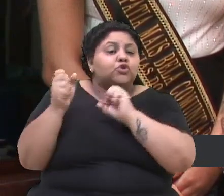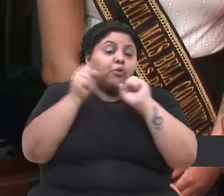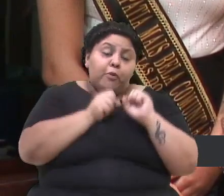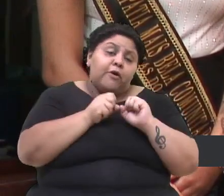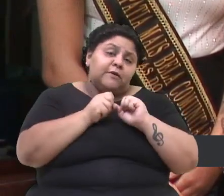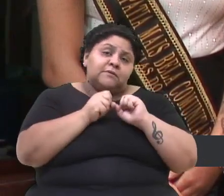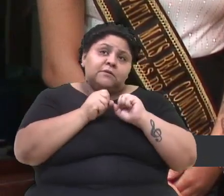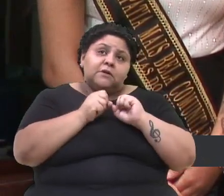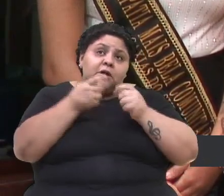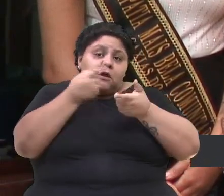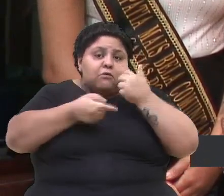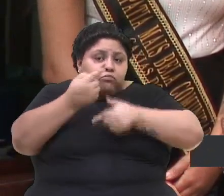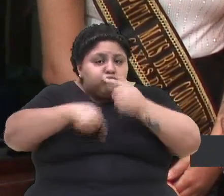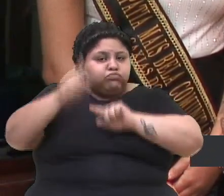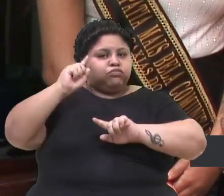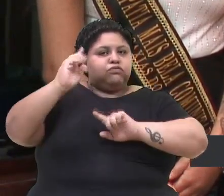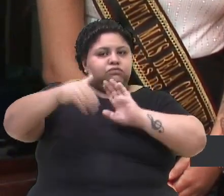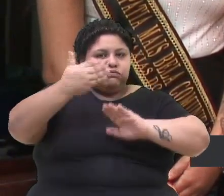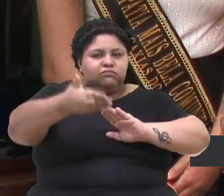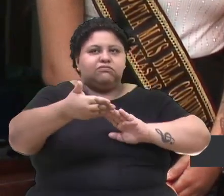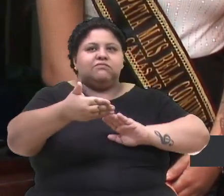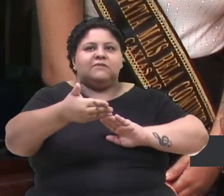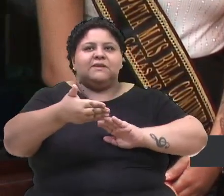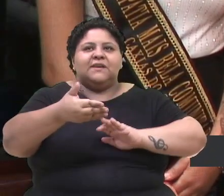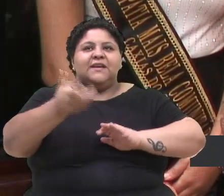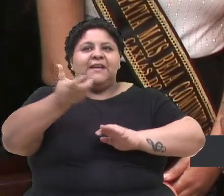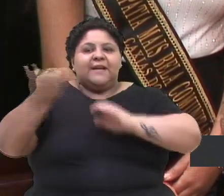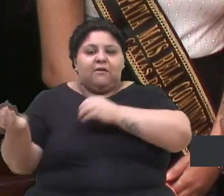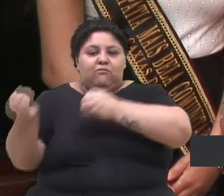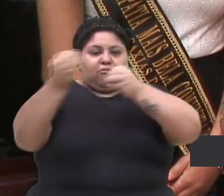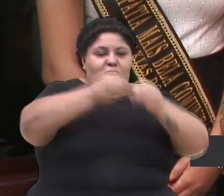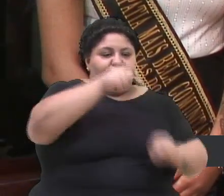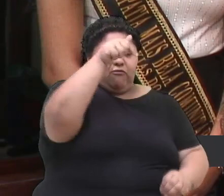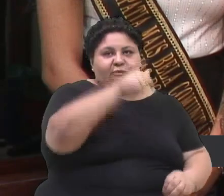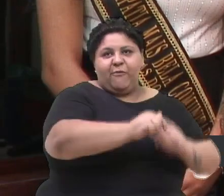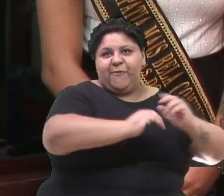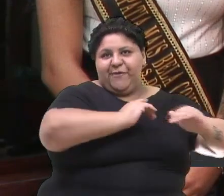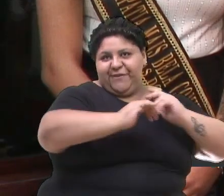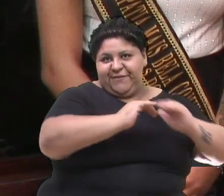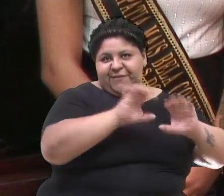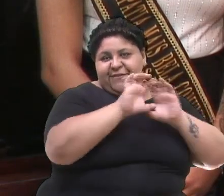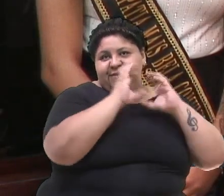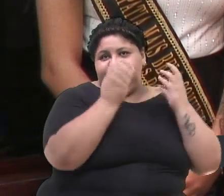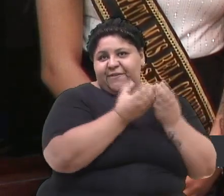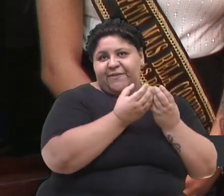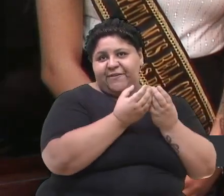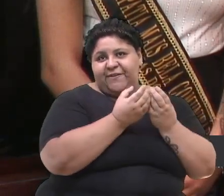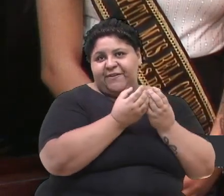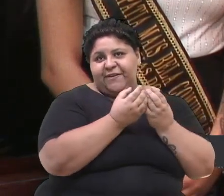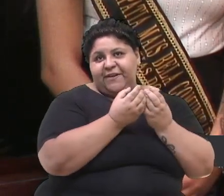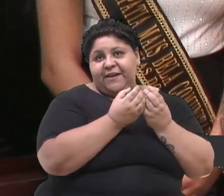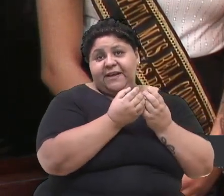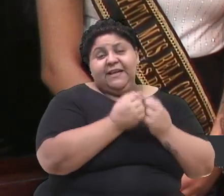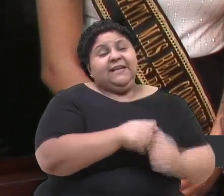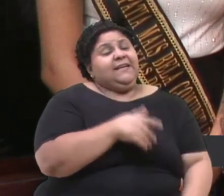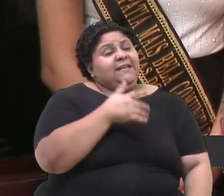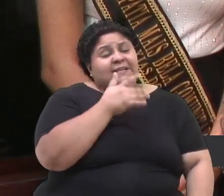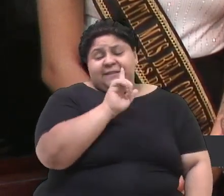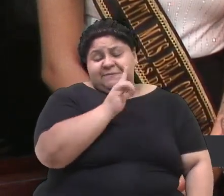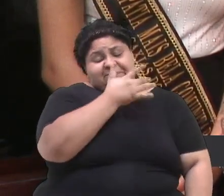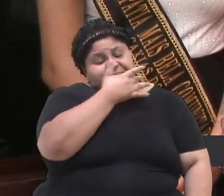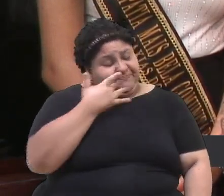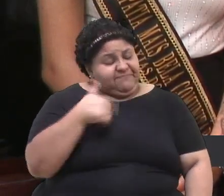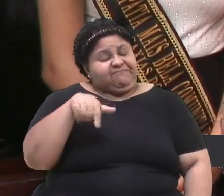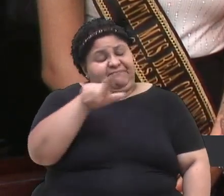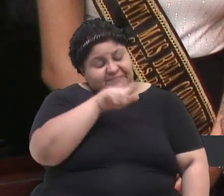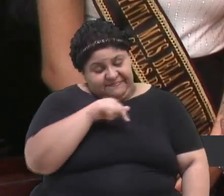impulsionar eles para frente. A gente quer trazer totalmente os jovens para o movimento comunitário. Não vai ser um trabalho muito fácil, mas a gente